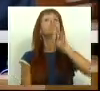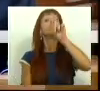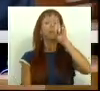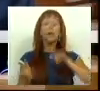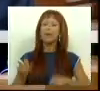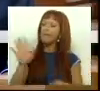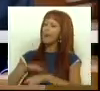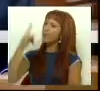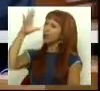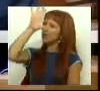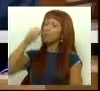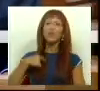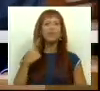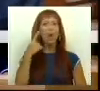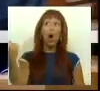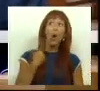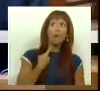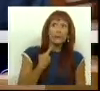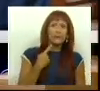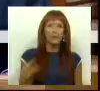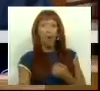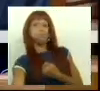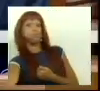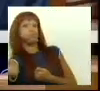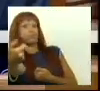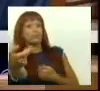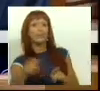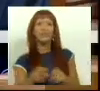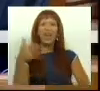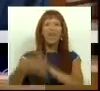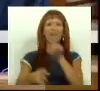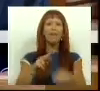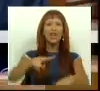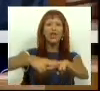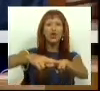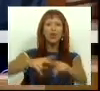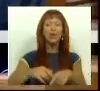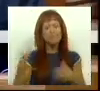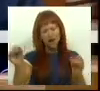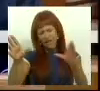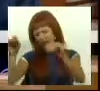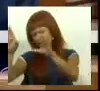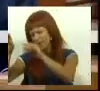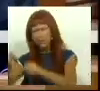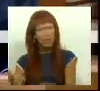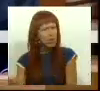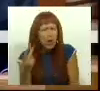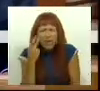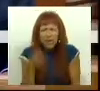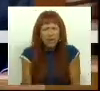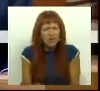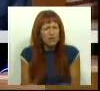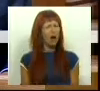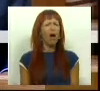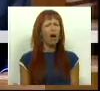também quando um membro do Governo se viu obrigado a entrar pelas traseiras numa fábrica de chocolate e por aí fora. Nunca se viu nada